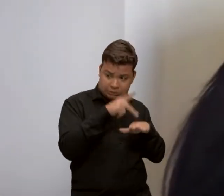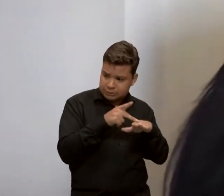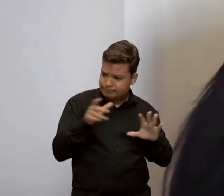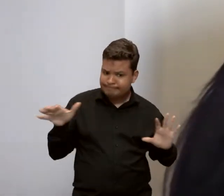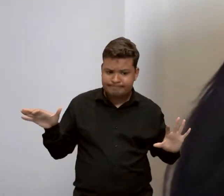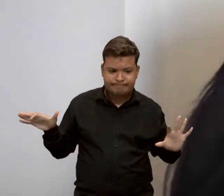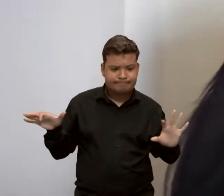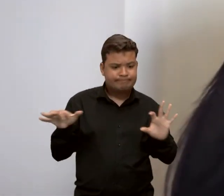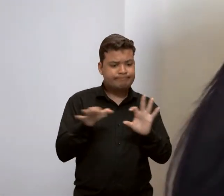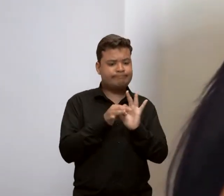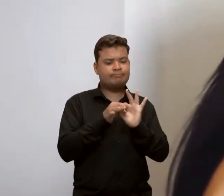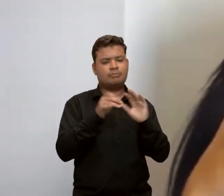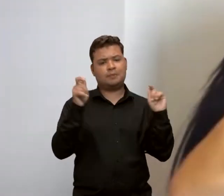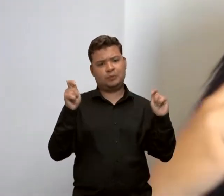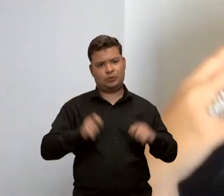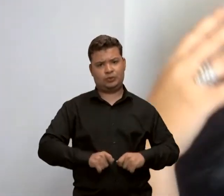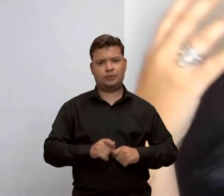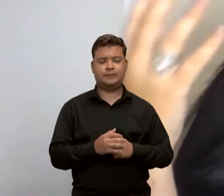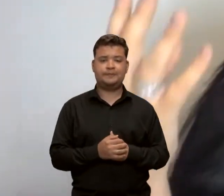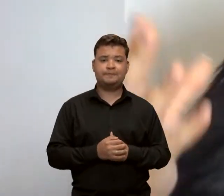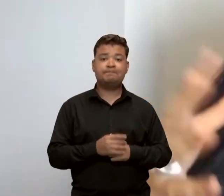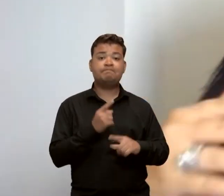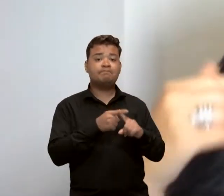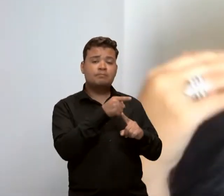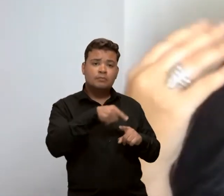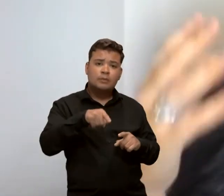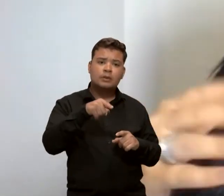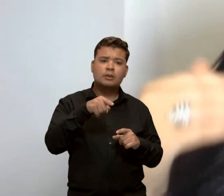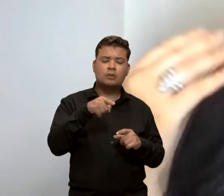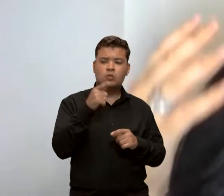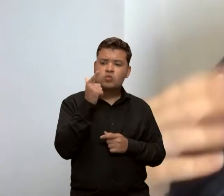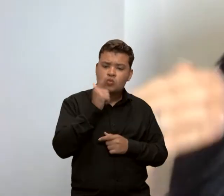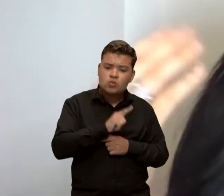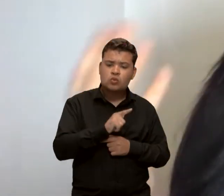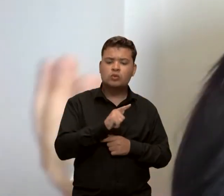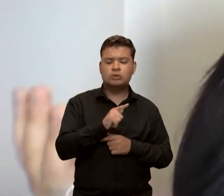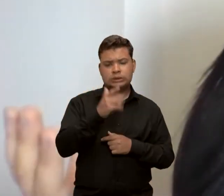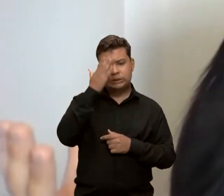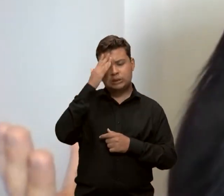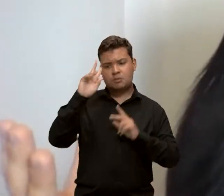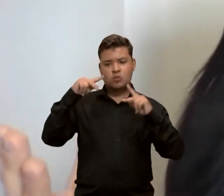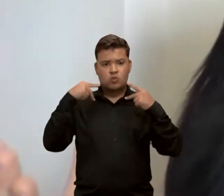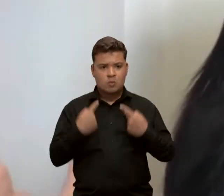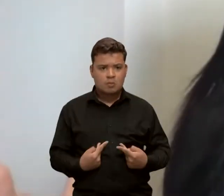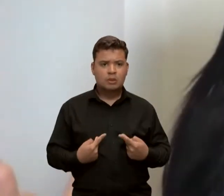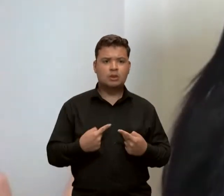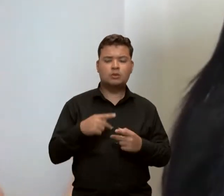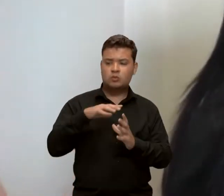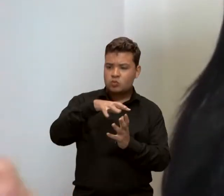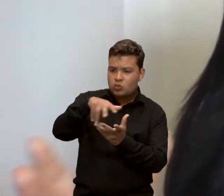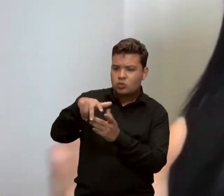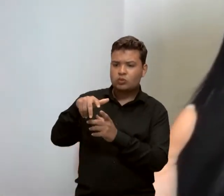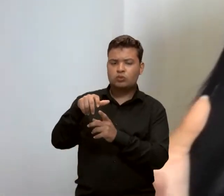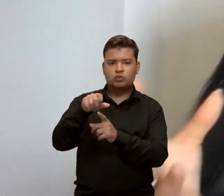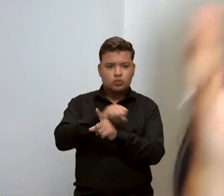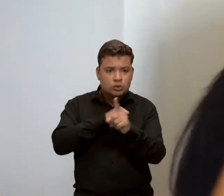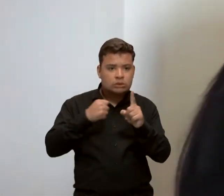pretende possibilitar uma concepção emancipadora de ser humano, de mundo e sociedade para a